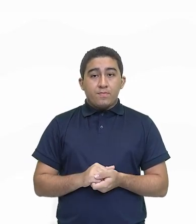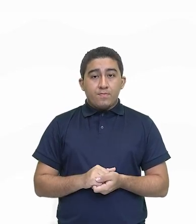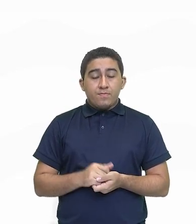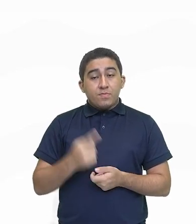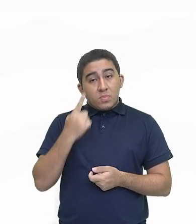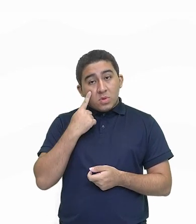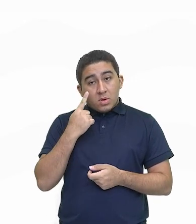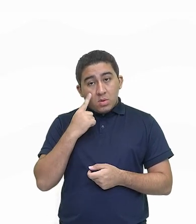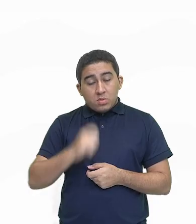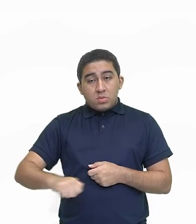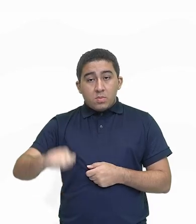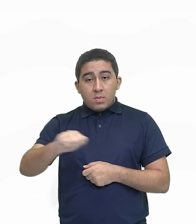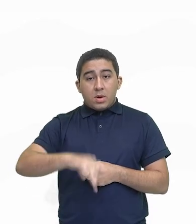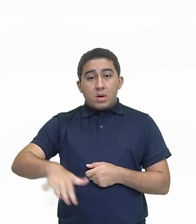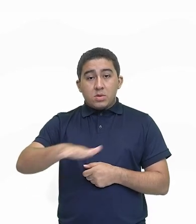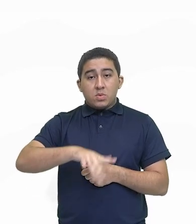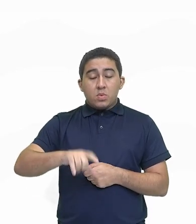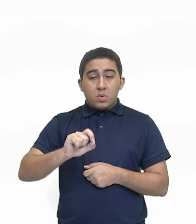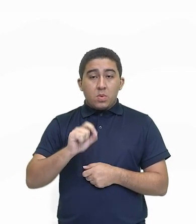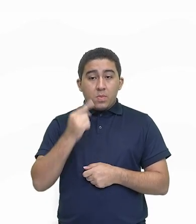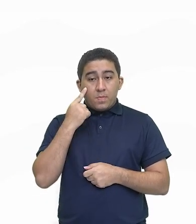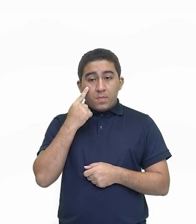um ambiente de